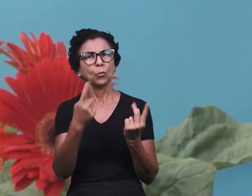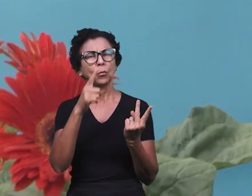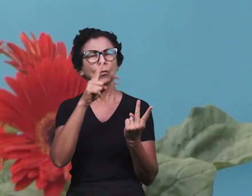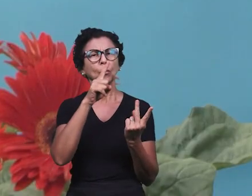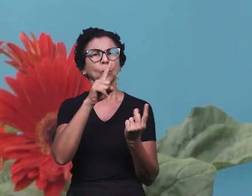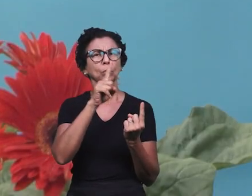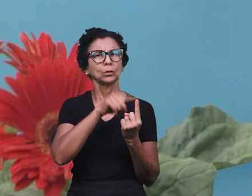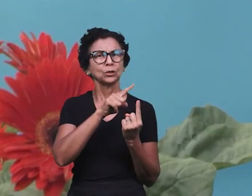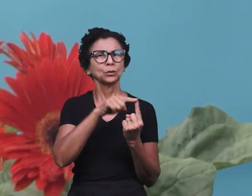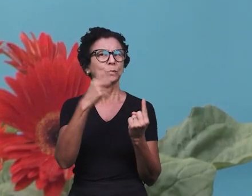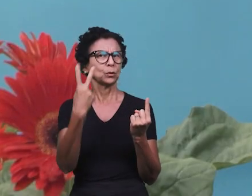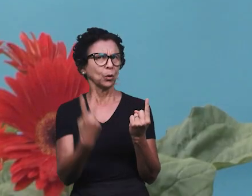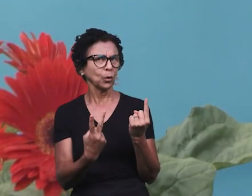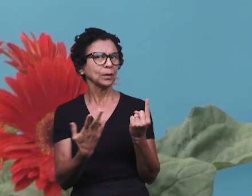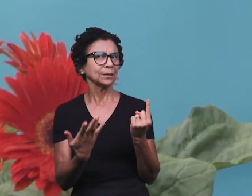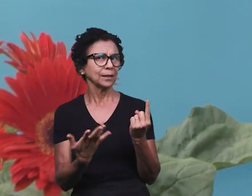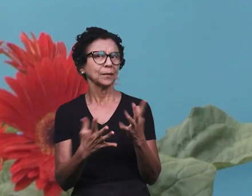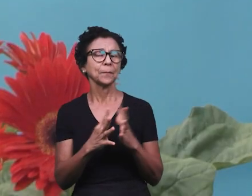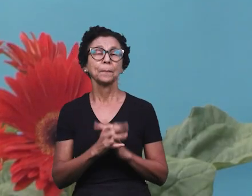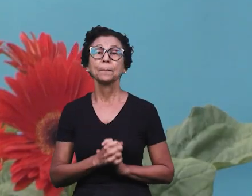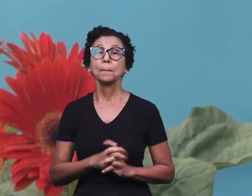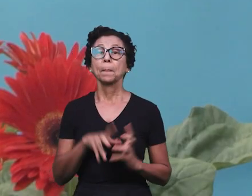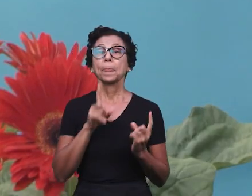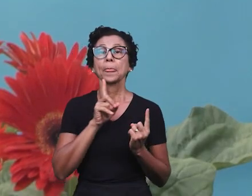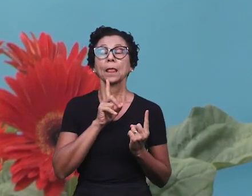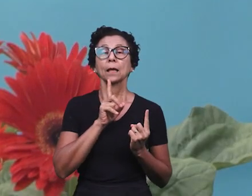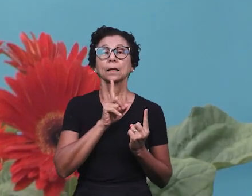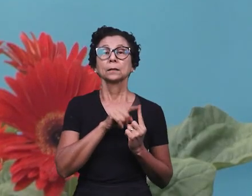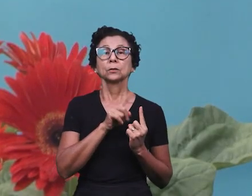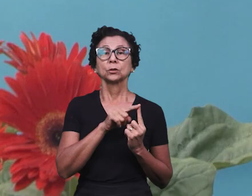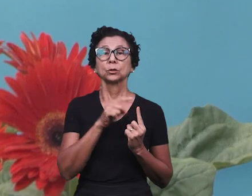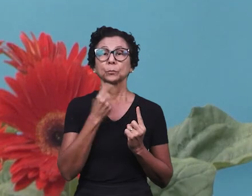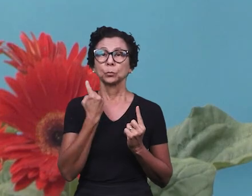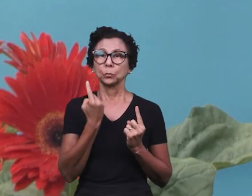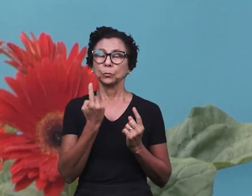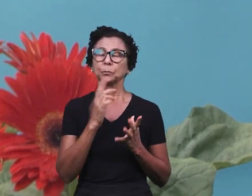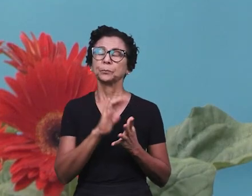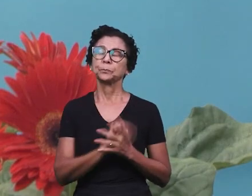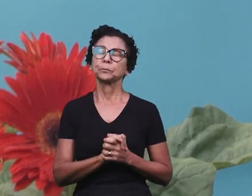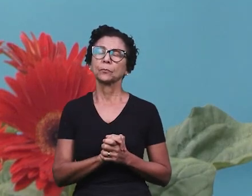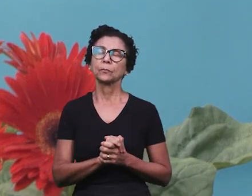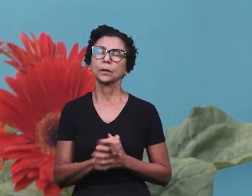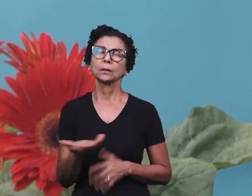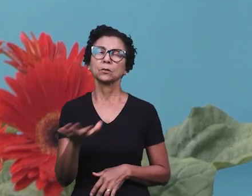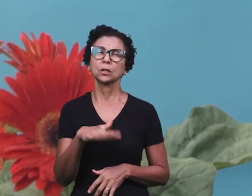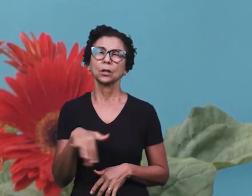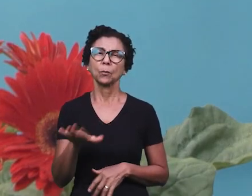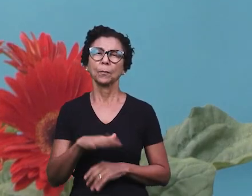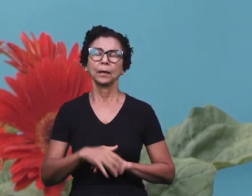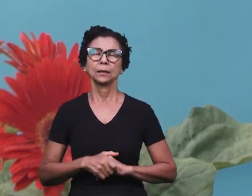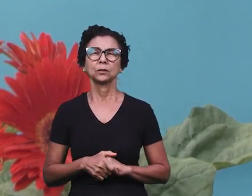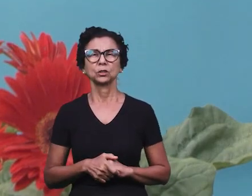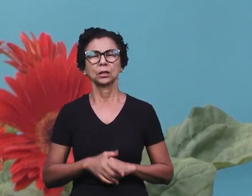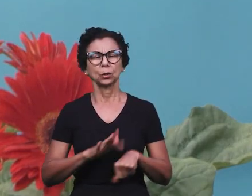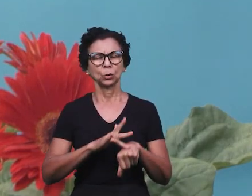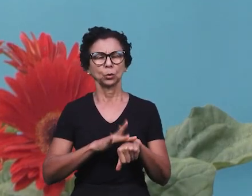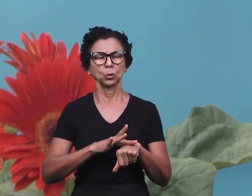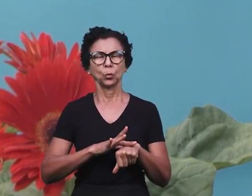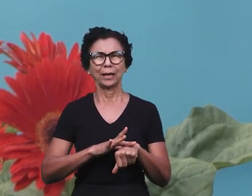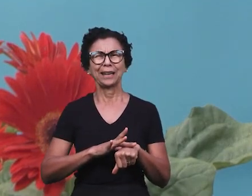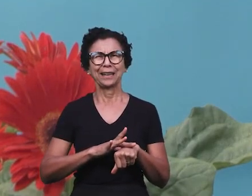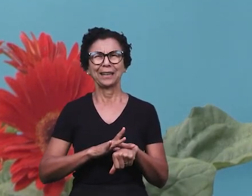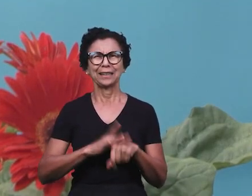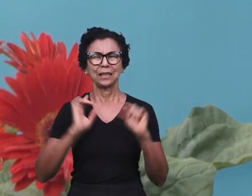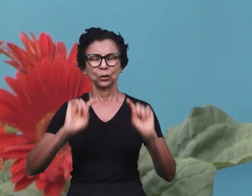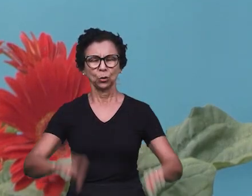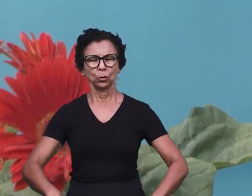Exatamente. A diabetes do tipo 1 é uma diabetes geralmente autoimune, manifestado logo na